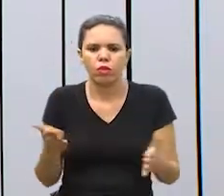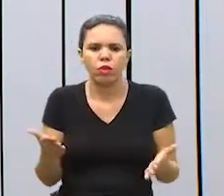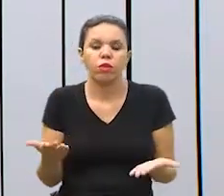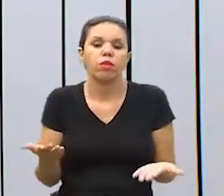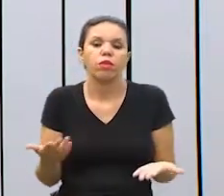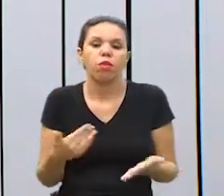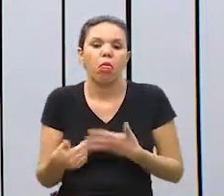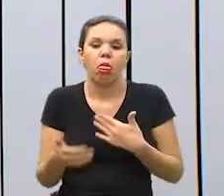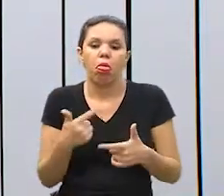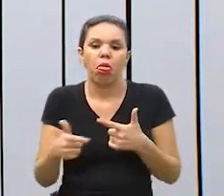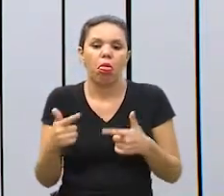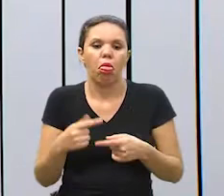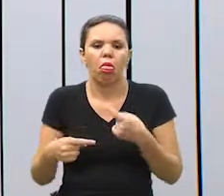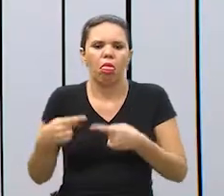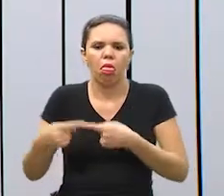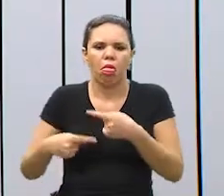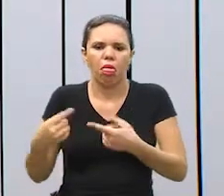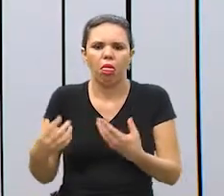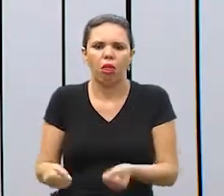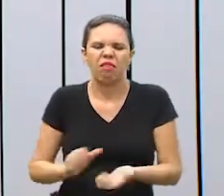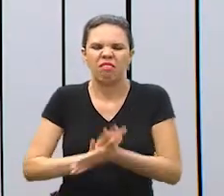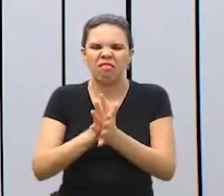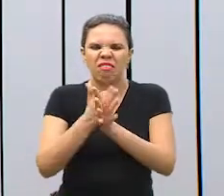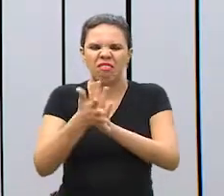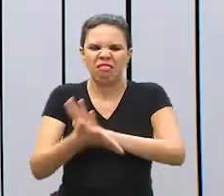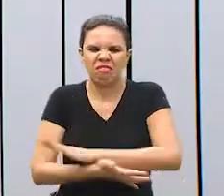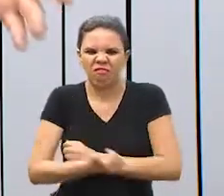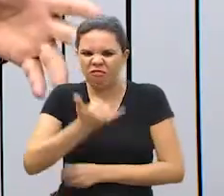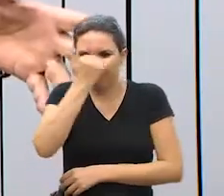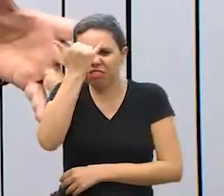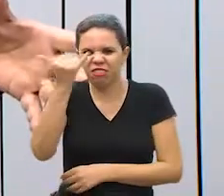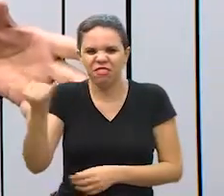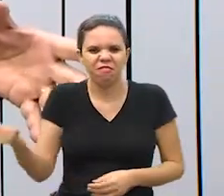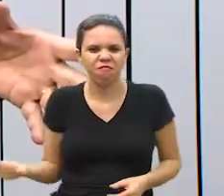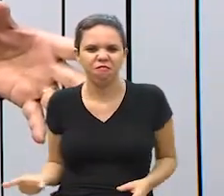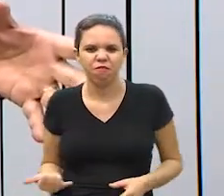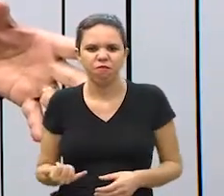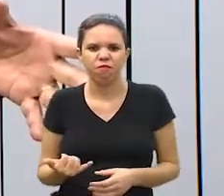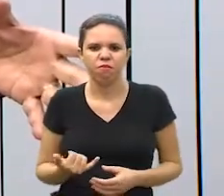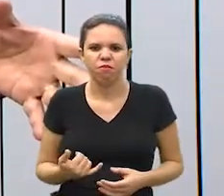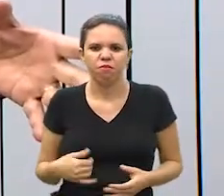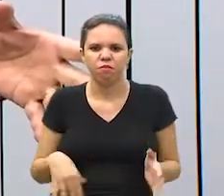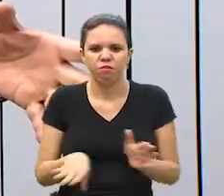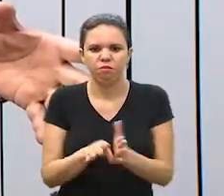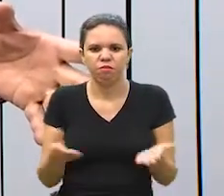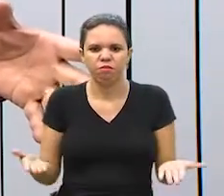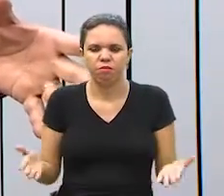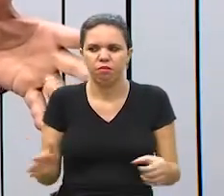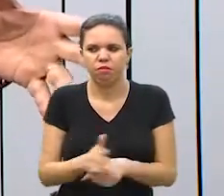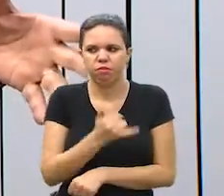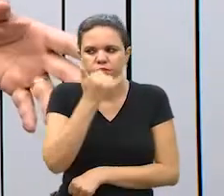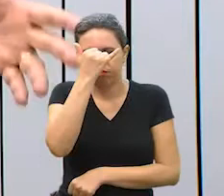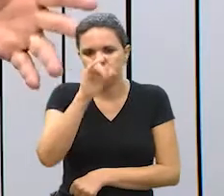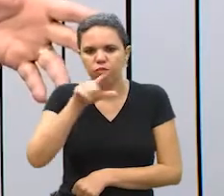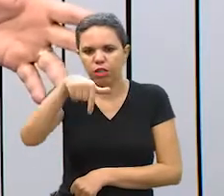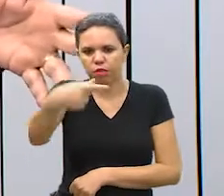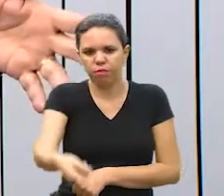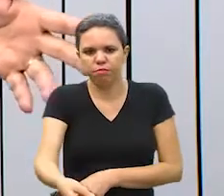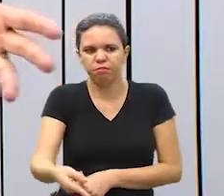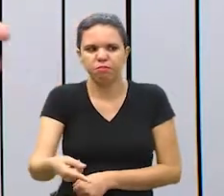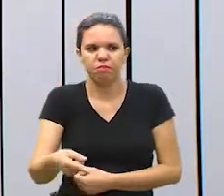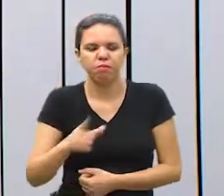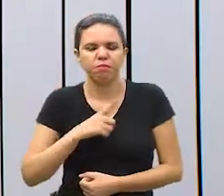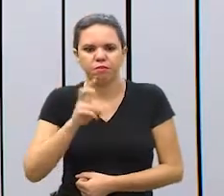Quer dizer, aí foi politizando essa desgraça que acabou onde nós estamos chegando hoje. Daqui a pouco nós vamos